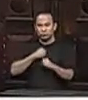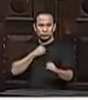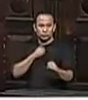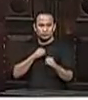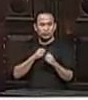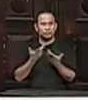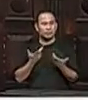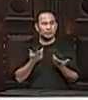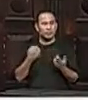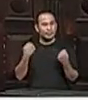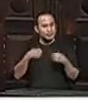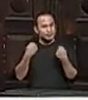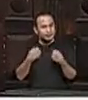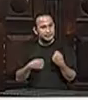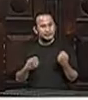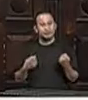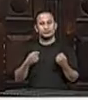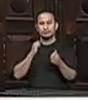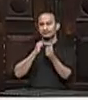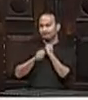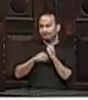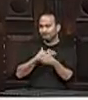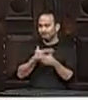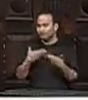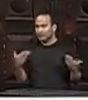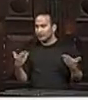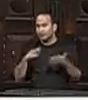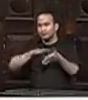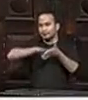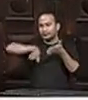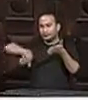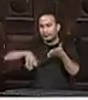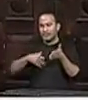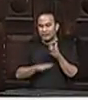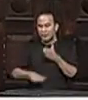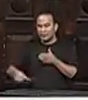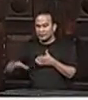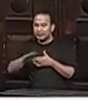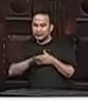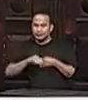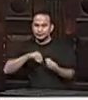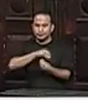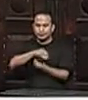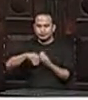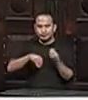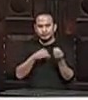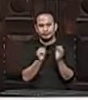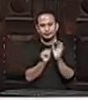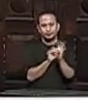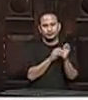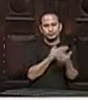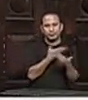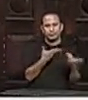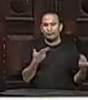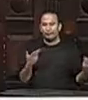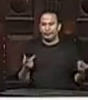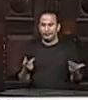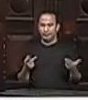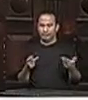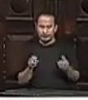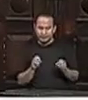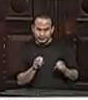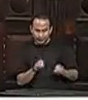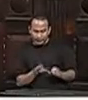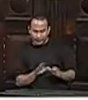marciais. É preciso investir em esporte para tirar as nossas crianças, como disse o deputado tio Carlos, tirar as